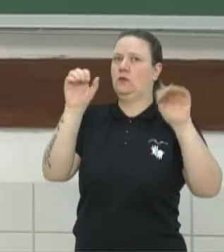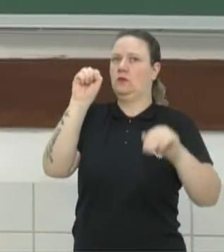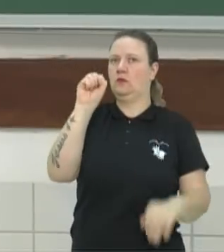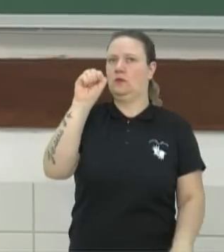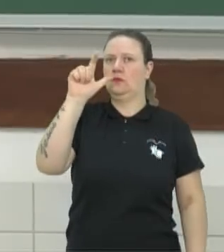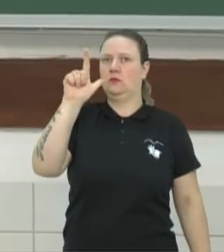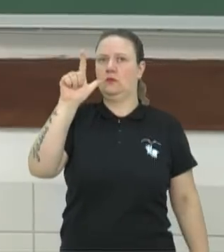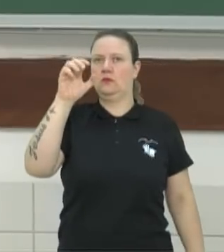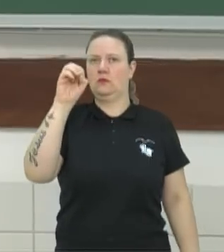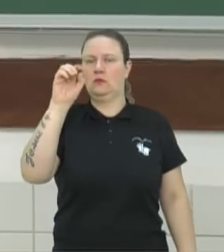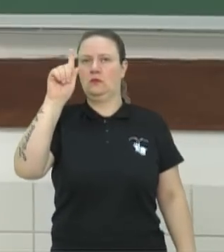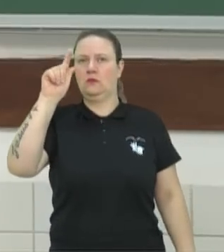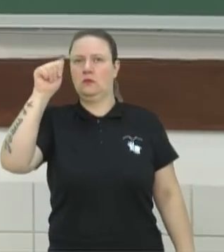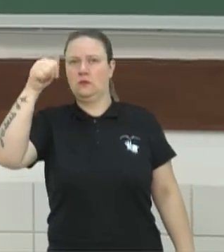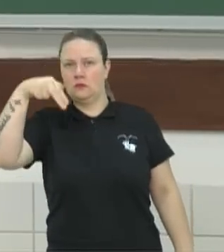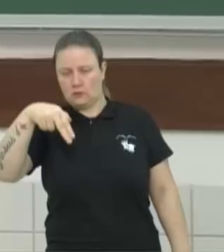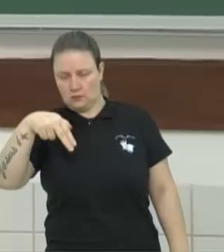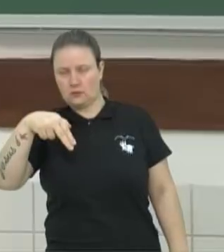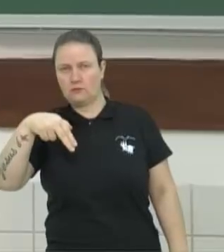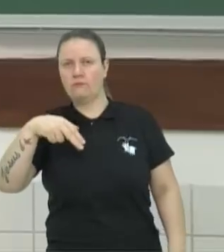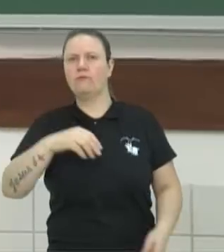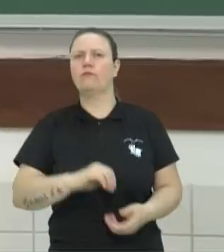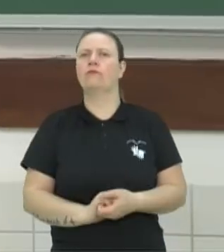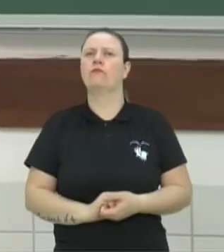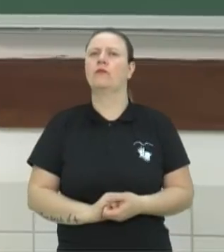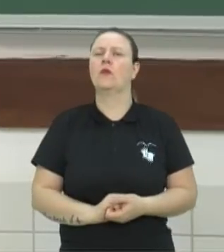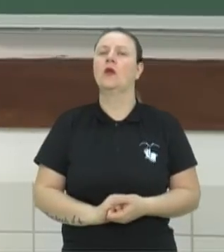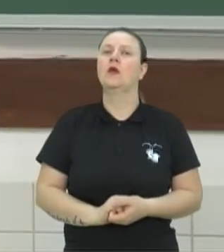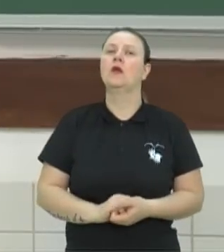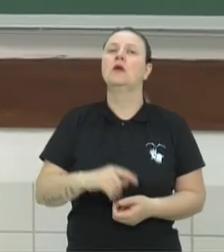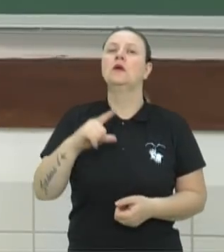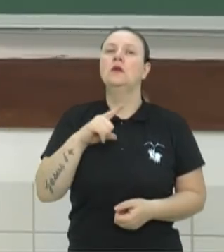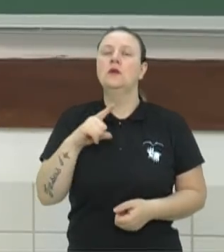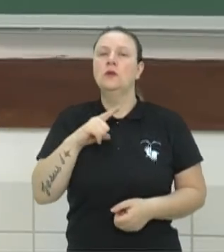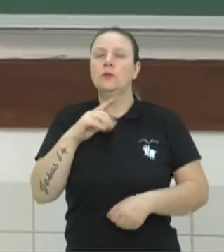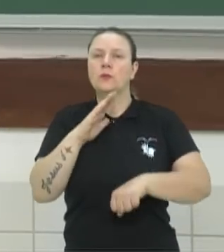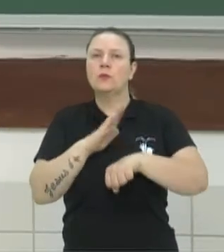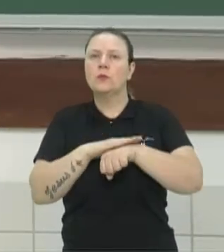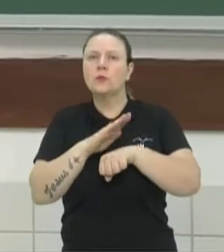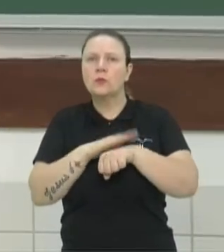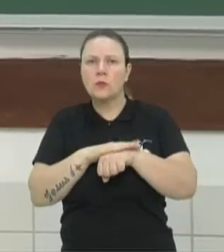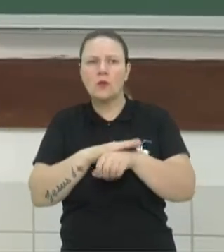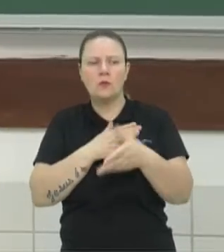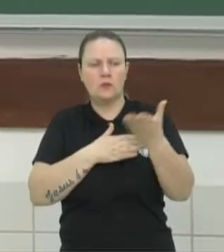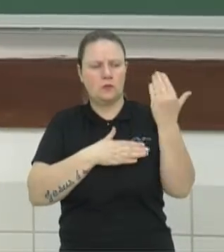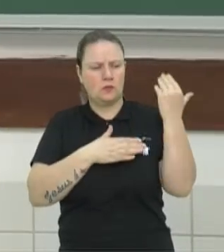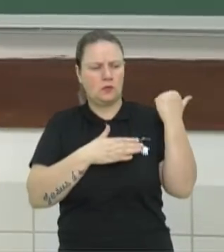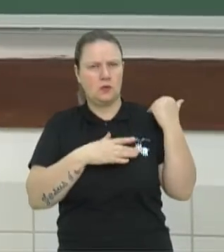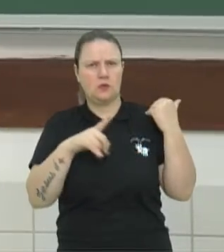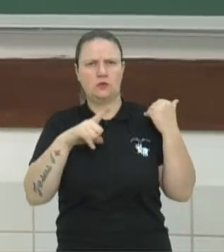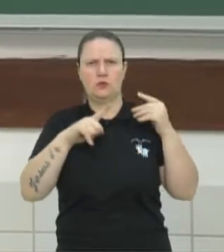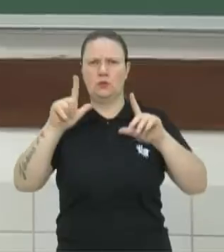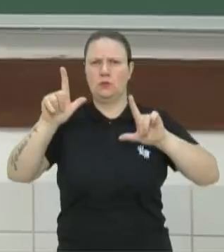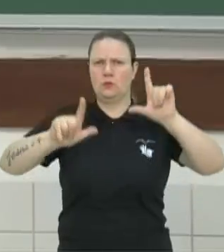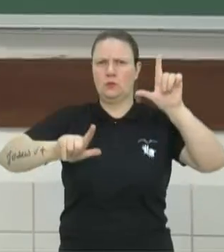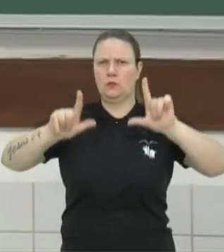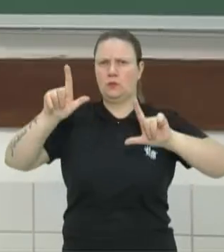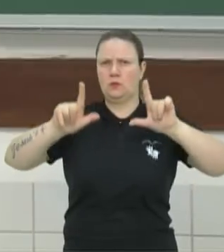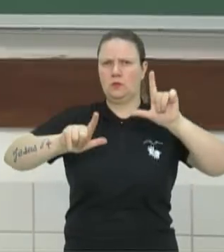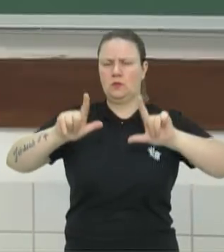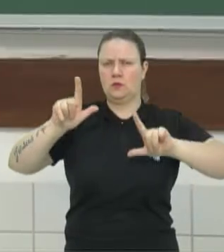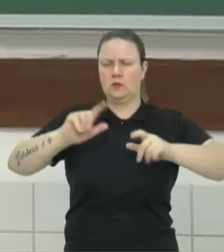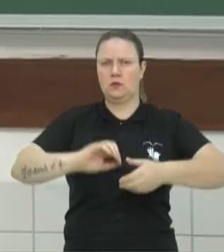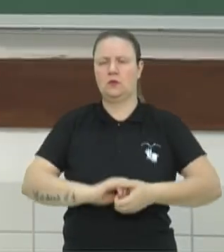aquela frase que vem junto, sabe? Há um tempo, tinha uma propaganda, acho que tem